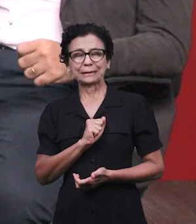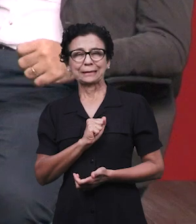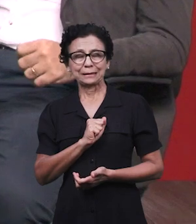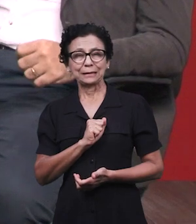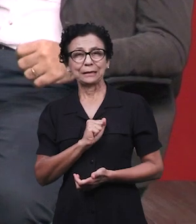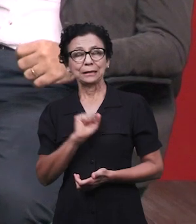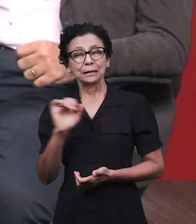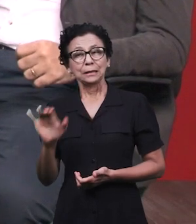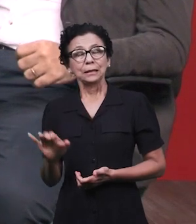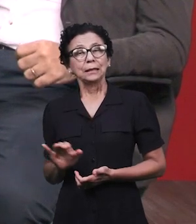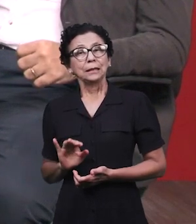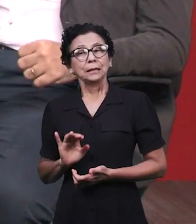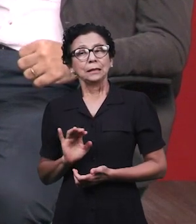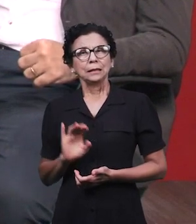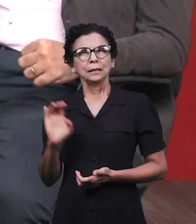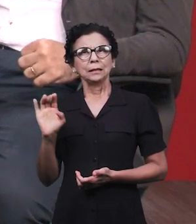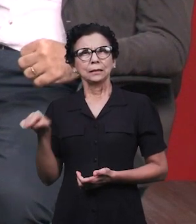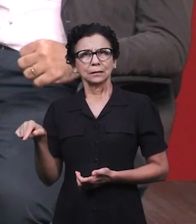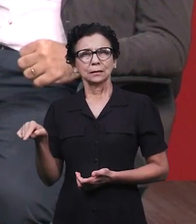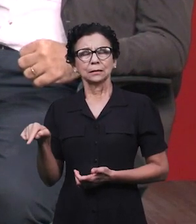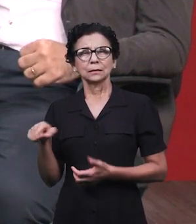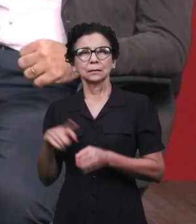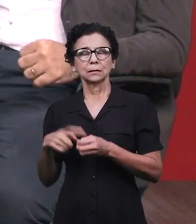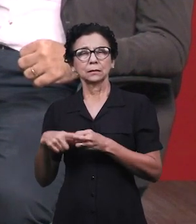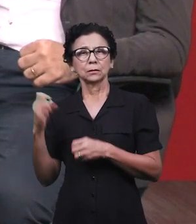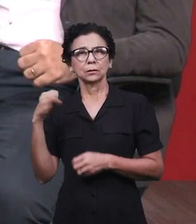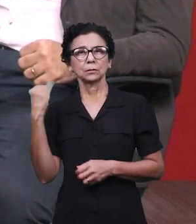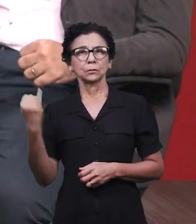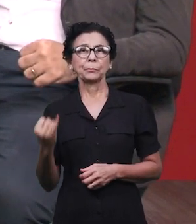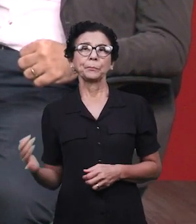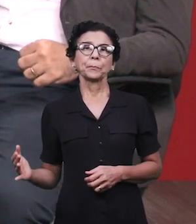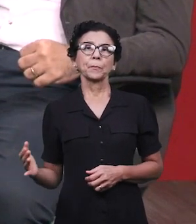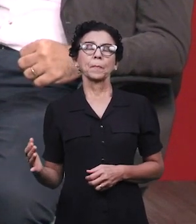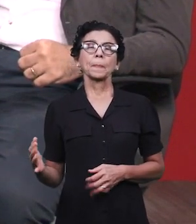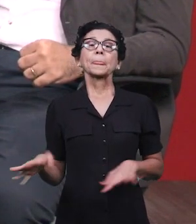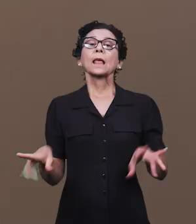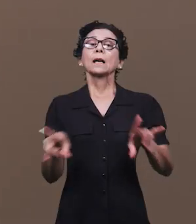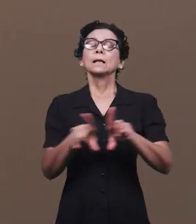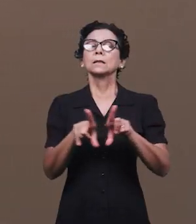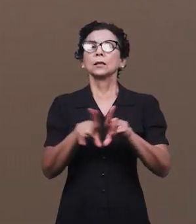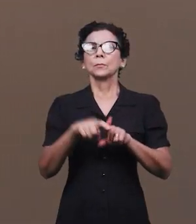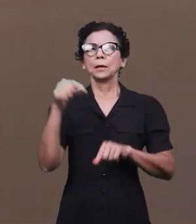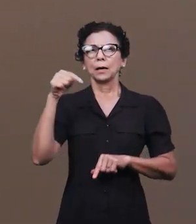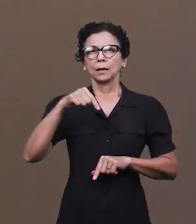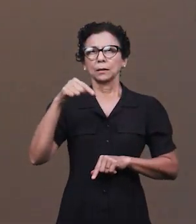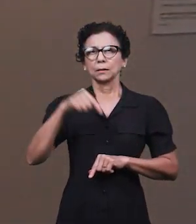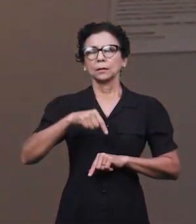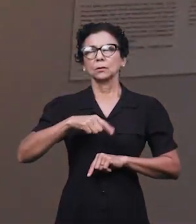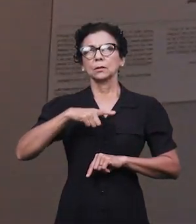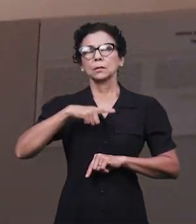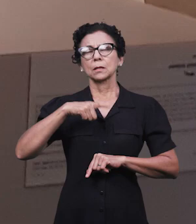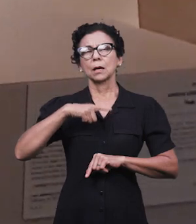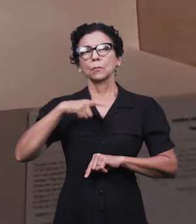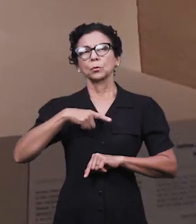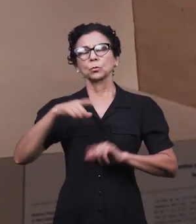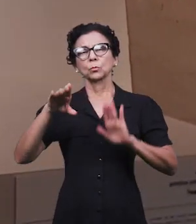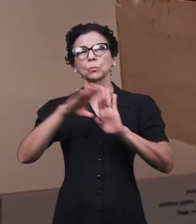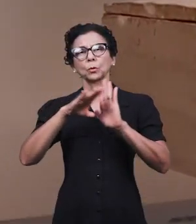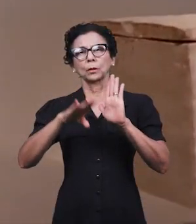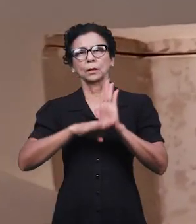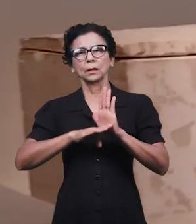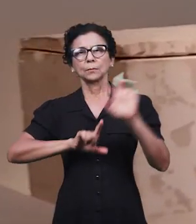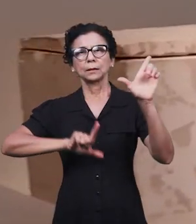pastor Luiz Eugênio citou uma pedra de calcário que foi